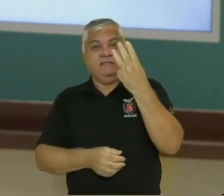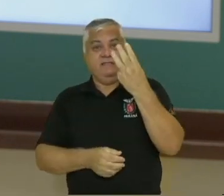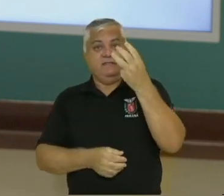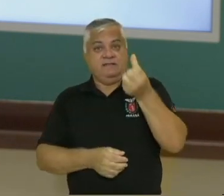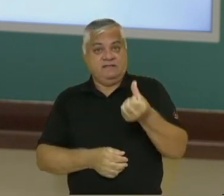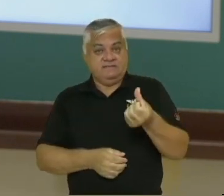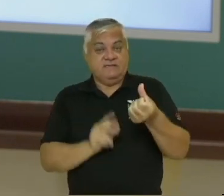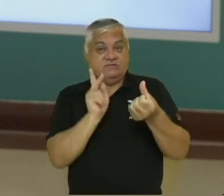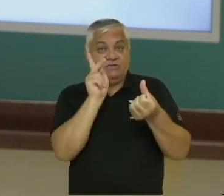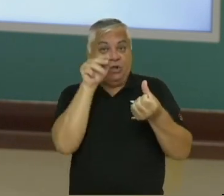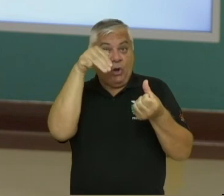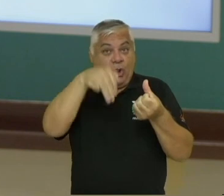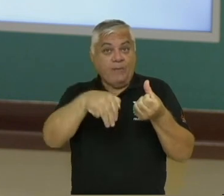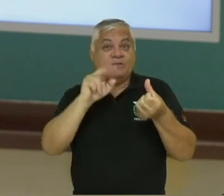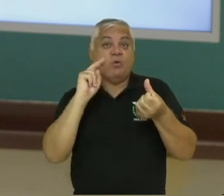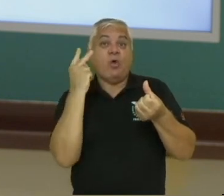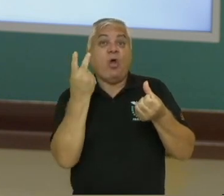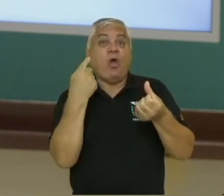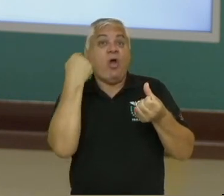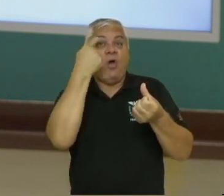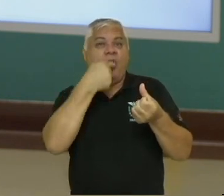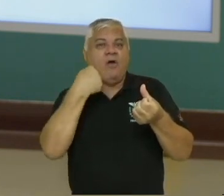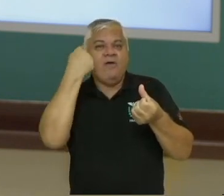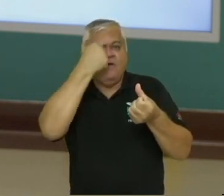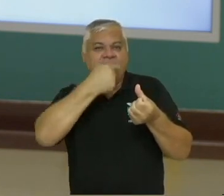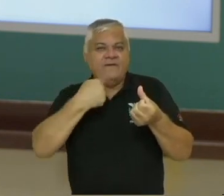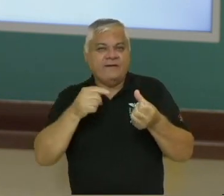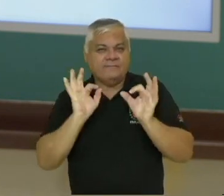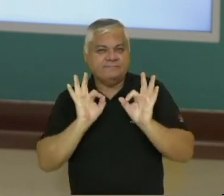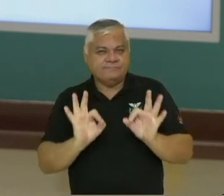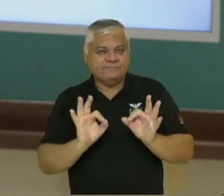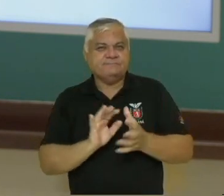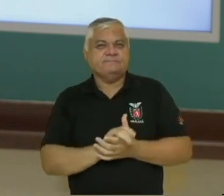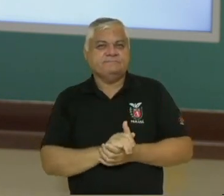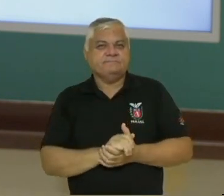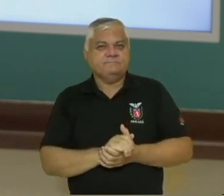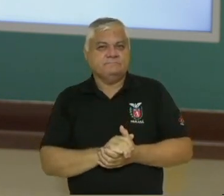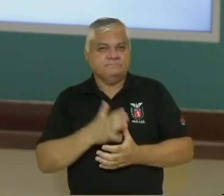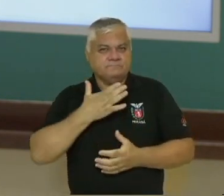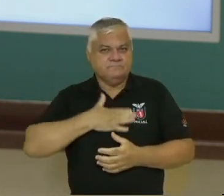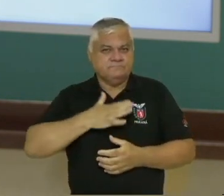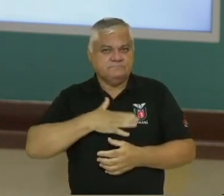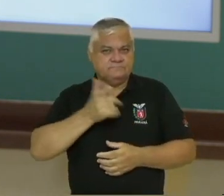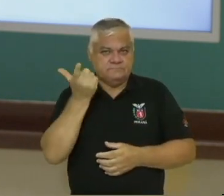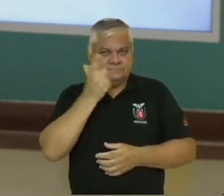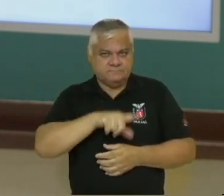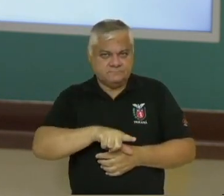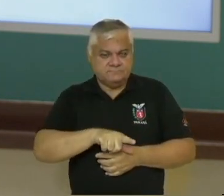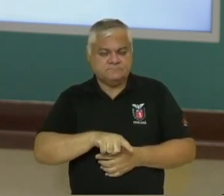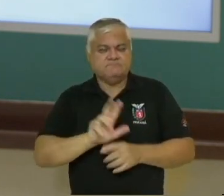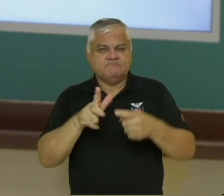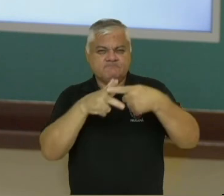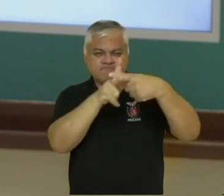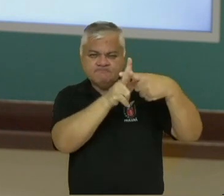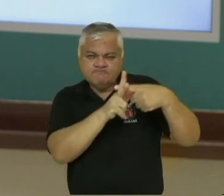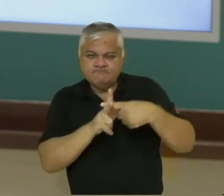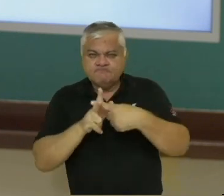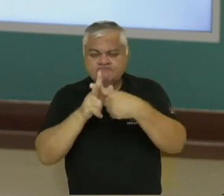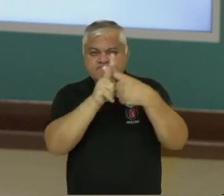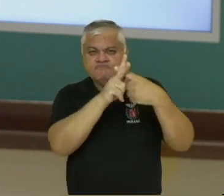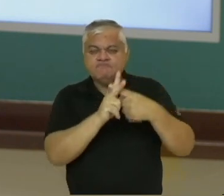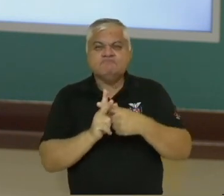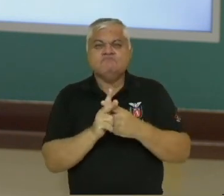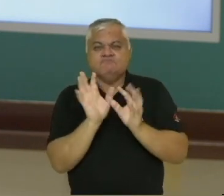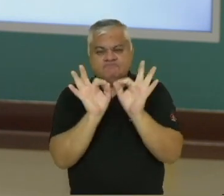quilômetro, então o deslocamento também ele vai ser em quilômetro. Ok? Tranquilo? Então, eu fiz o ajuste, dei aquela aliviada,